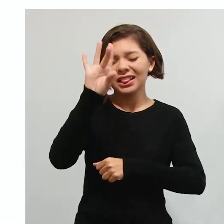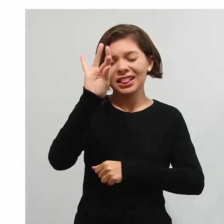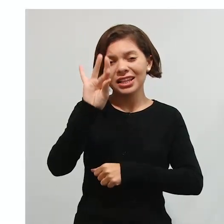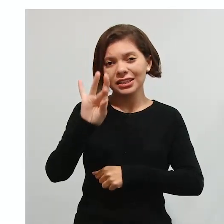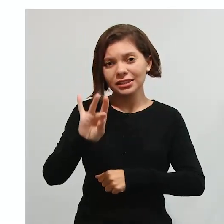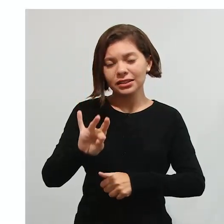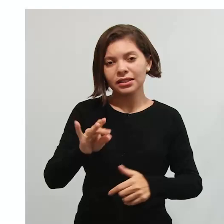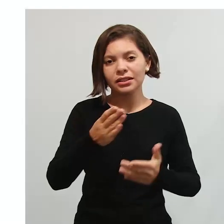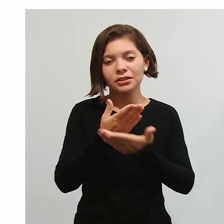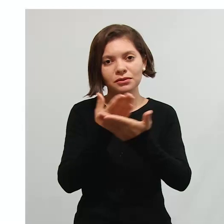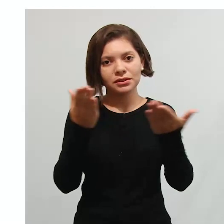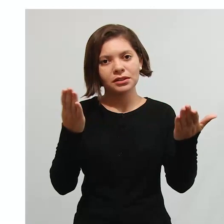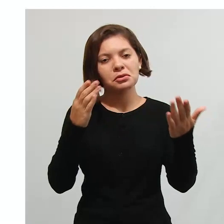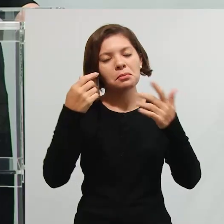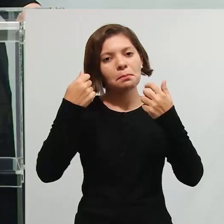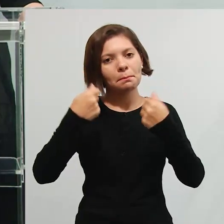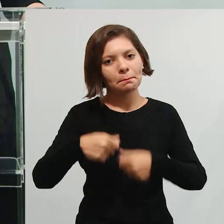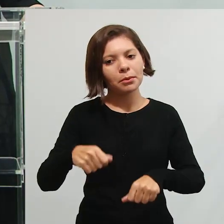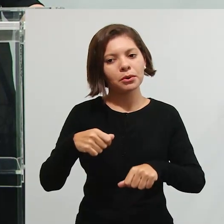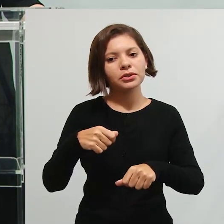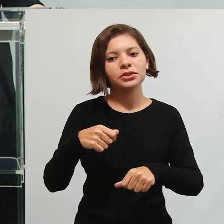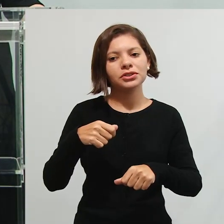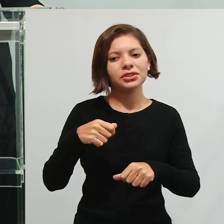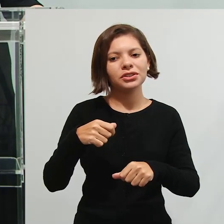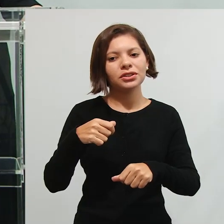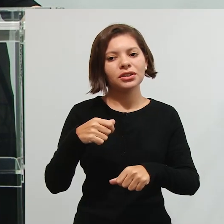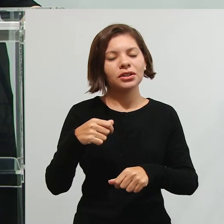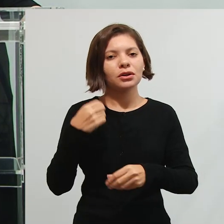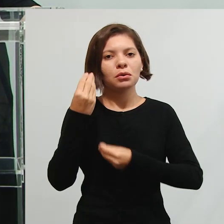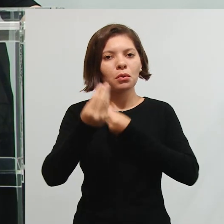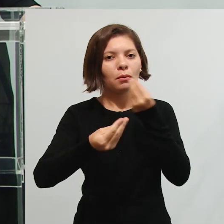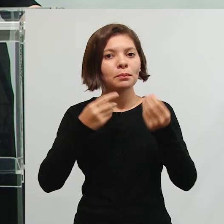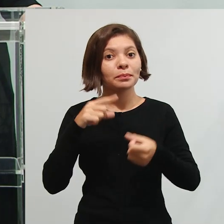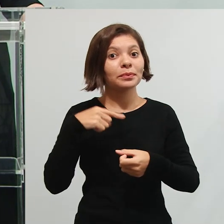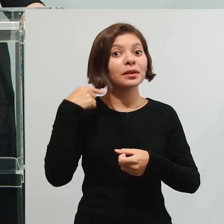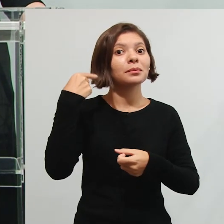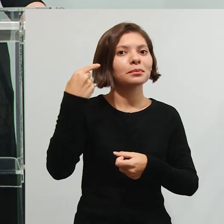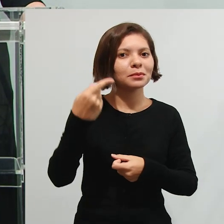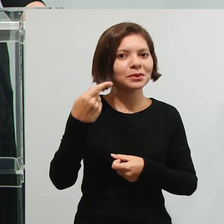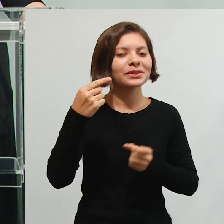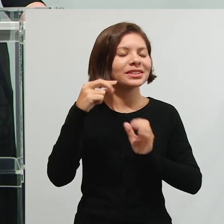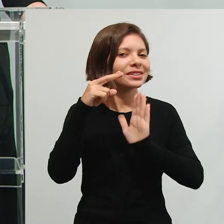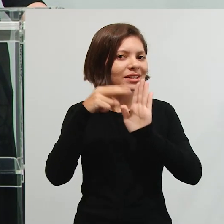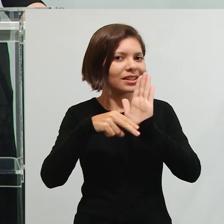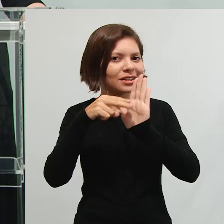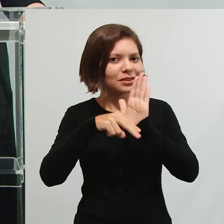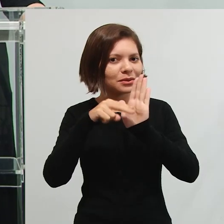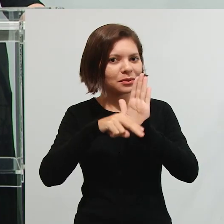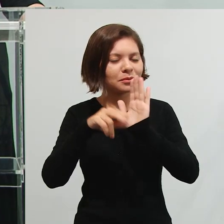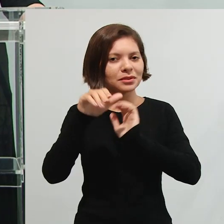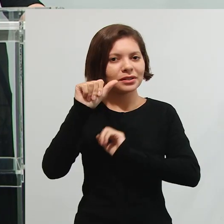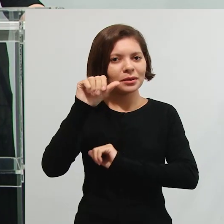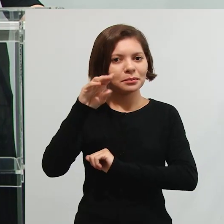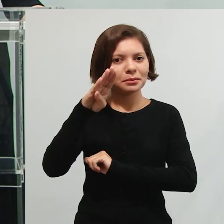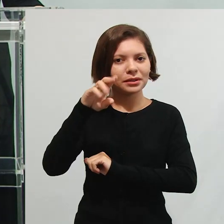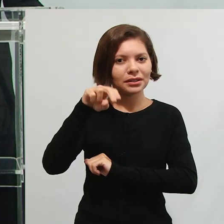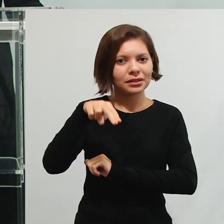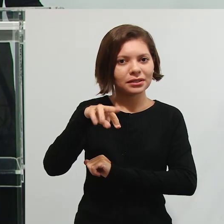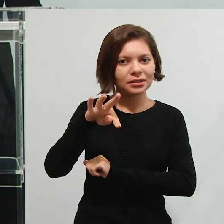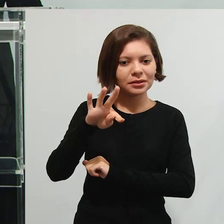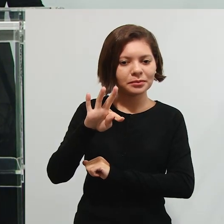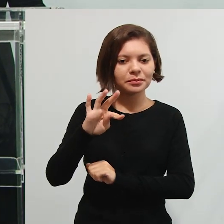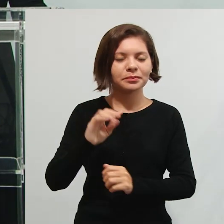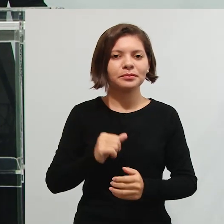mas isso são detalhes que vocês eh podem ver de forma melhor até nesses manuais de regras